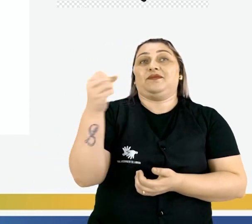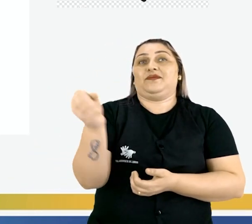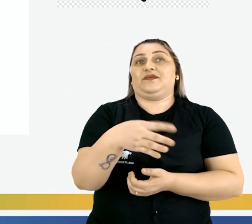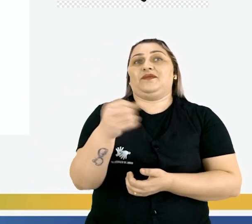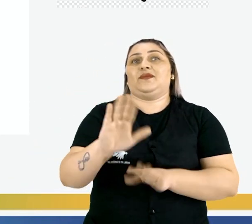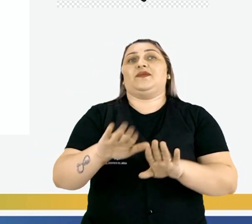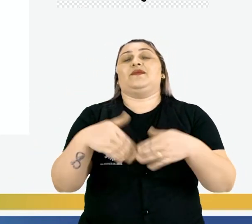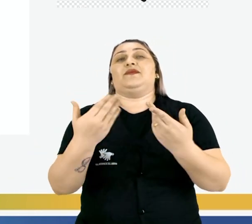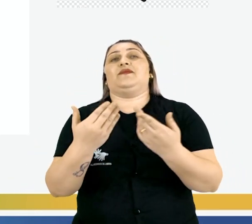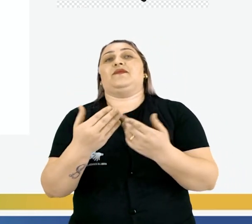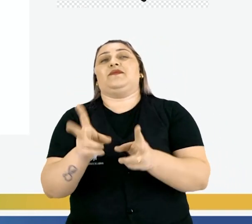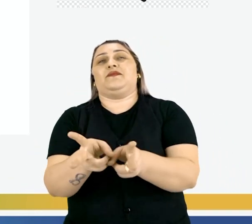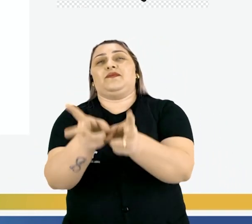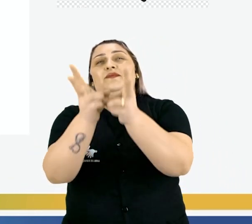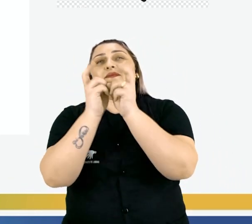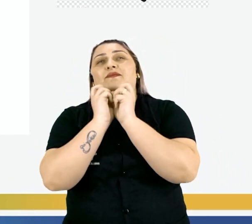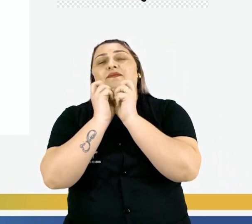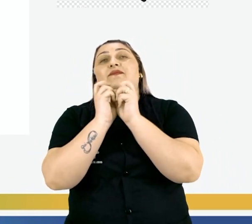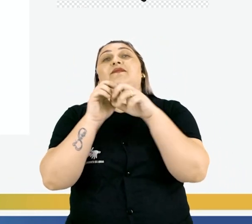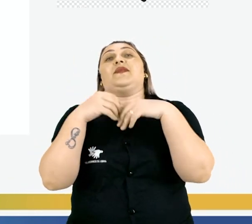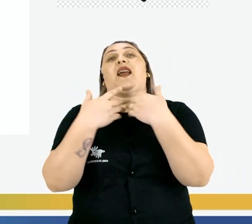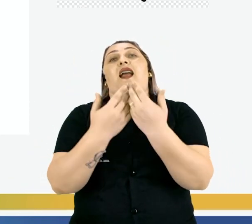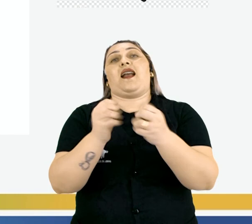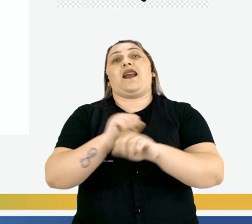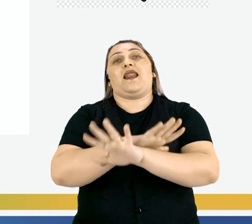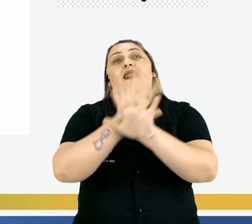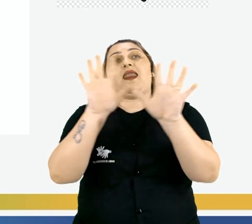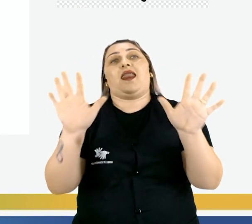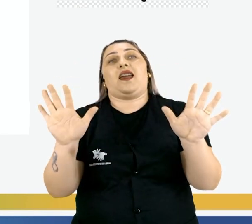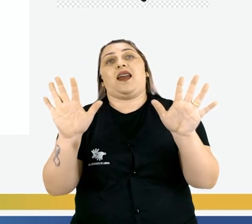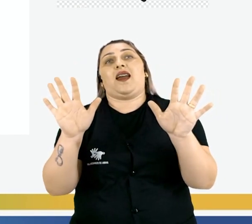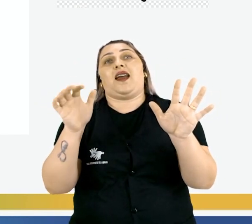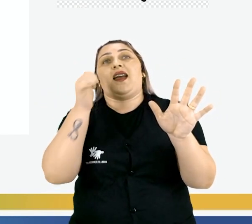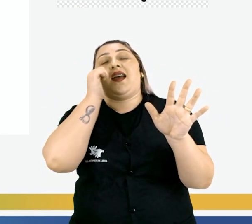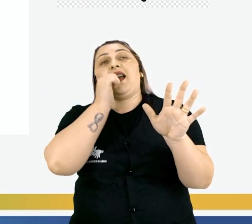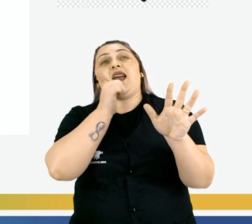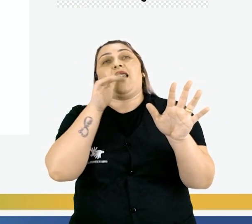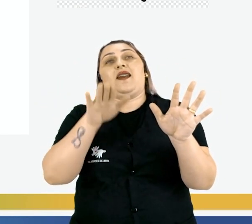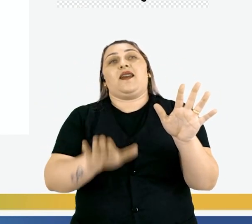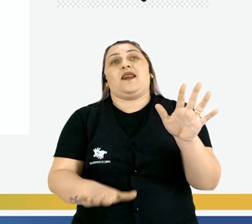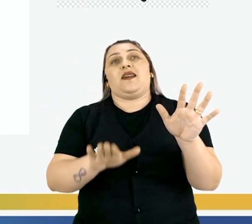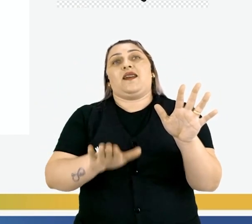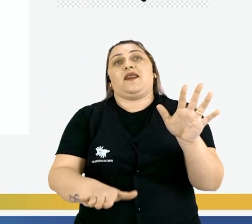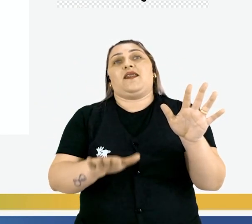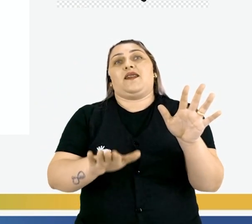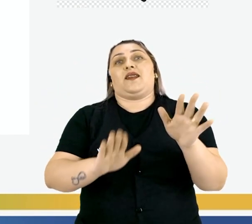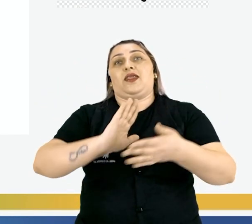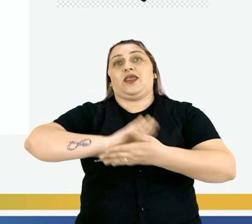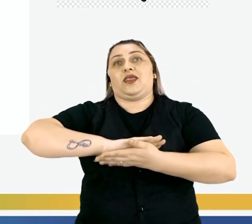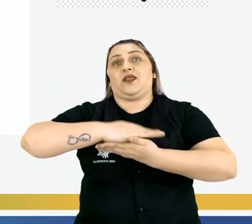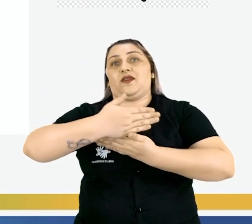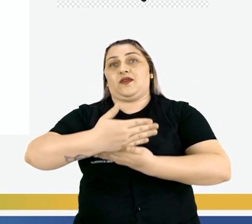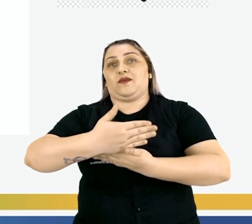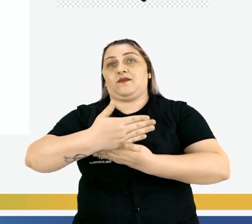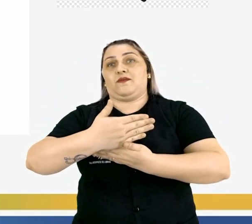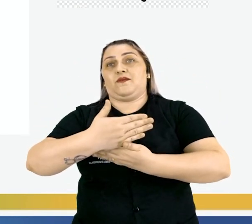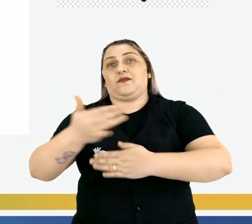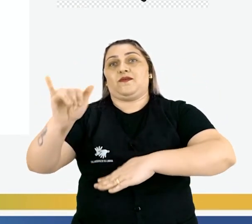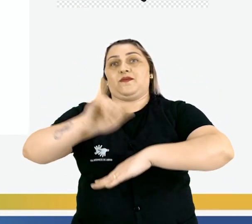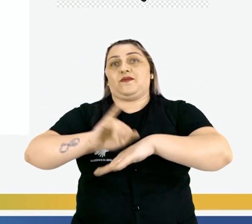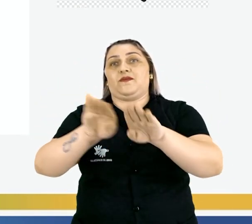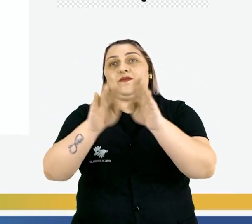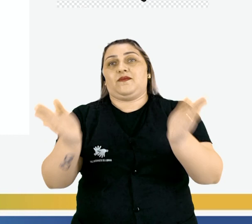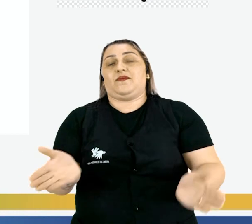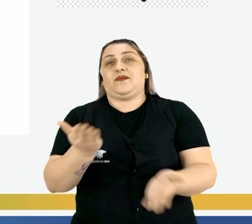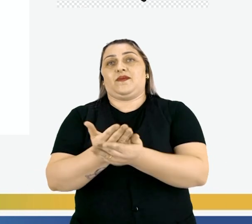elementos ajudaram você a perceber? Claro, né? A menina tá com um notebook, né, na mesa estudando